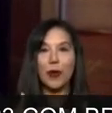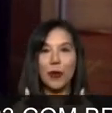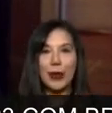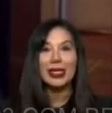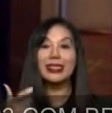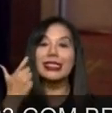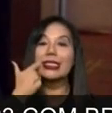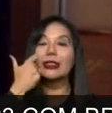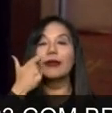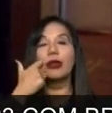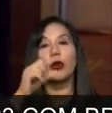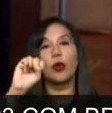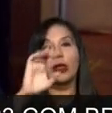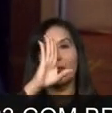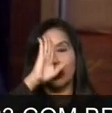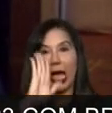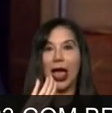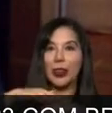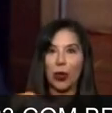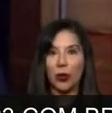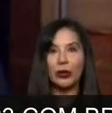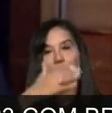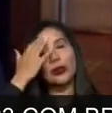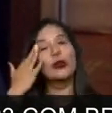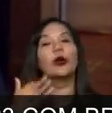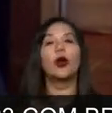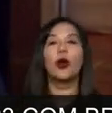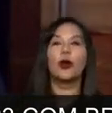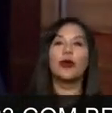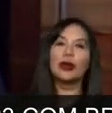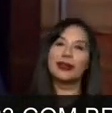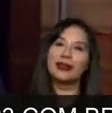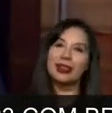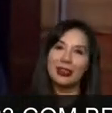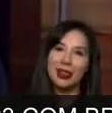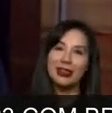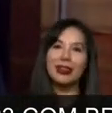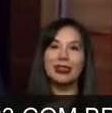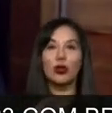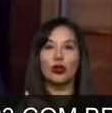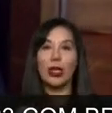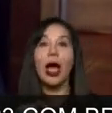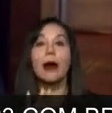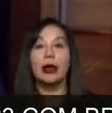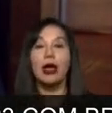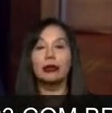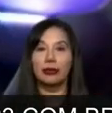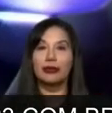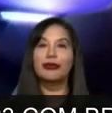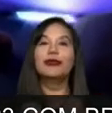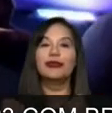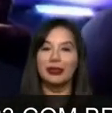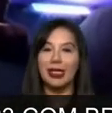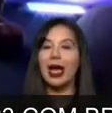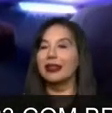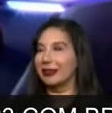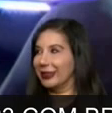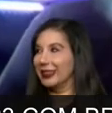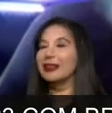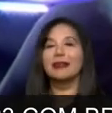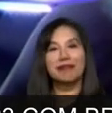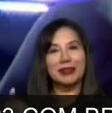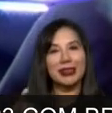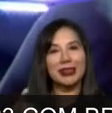nesta sexta-feira, às 8 da noite, com confronto entre Corinthians e São José, que se enfrentam no ginásio Vlamir Marques, aqui na